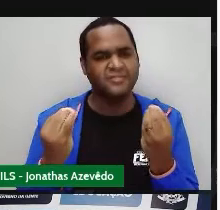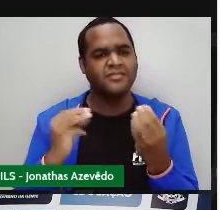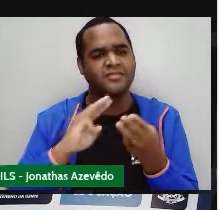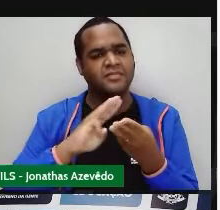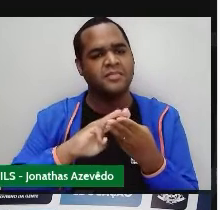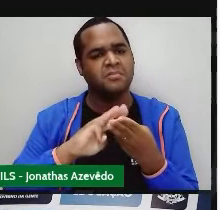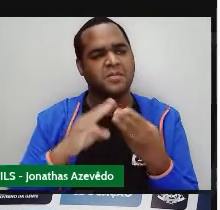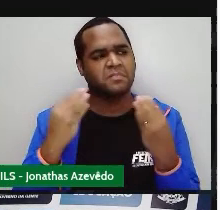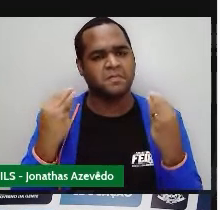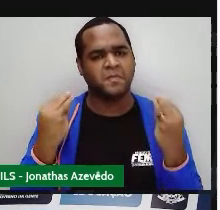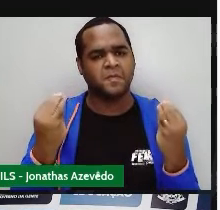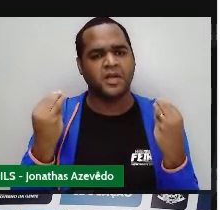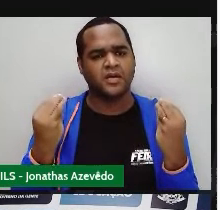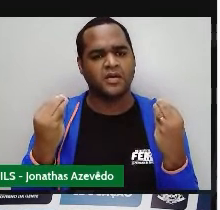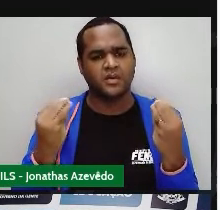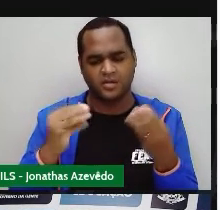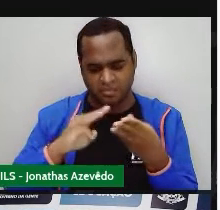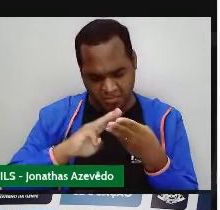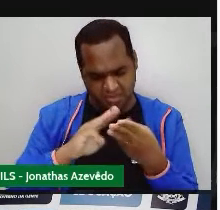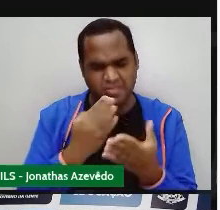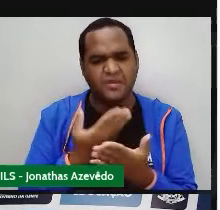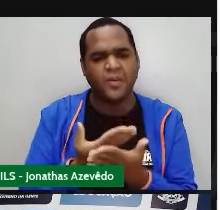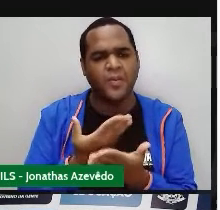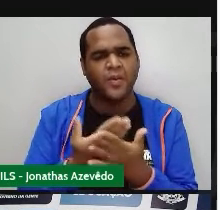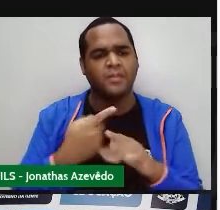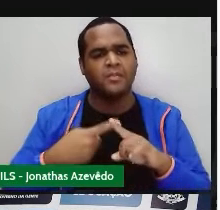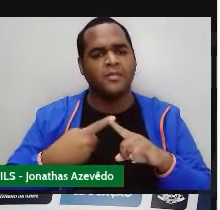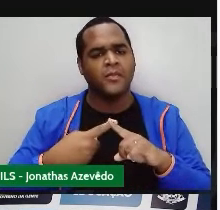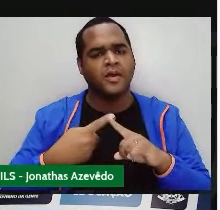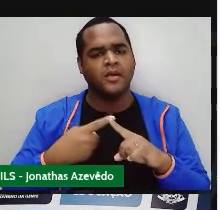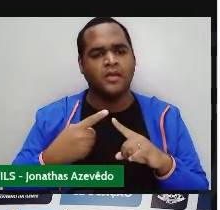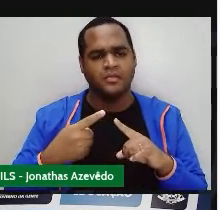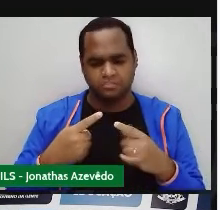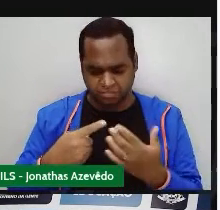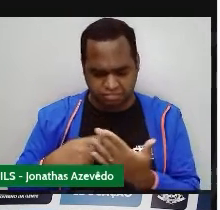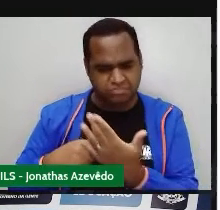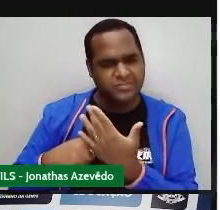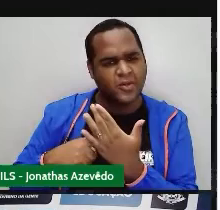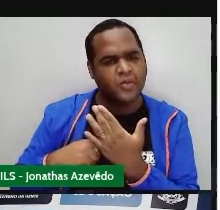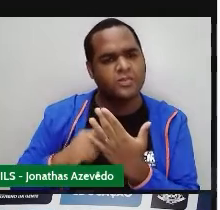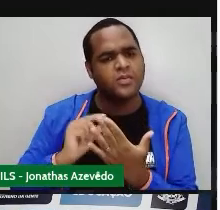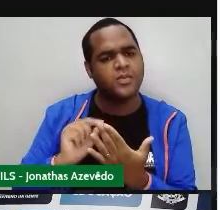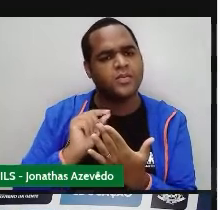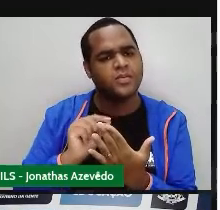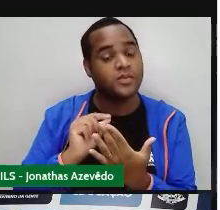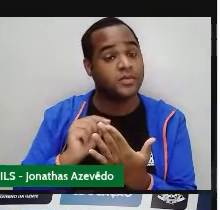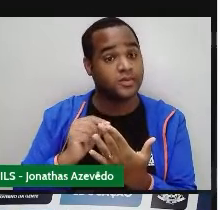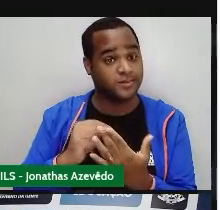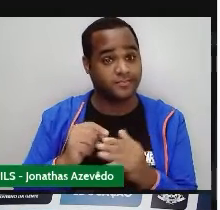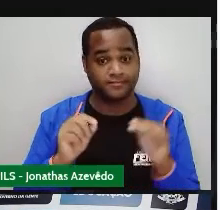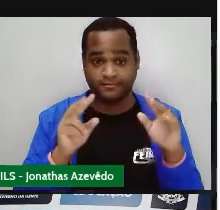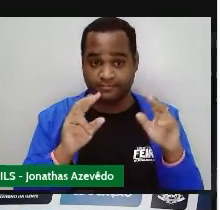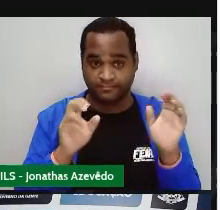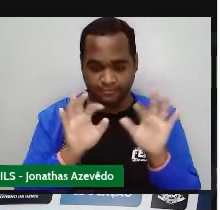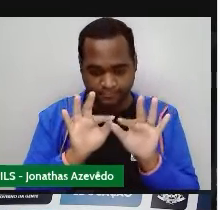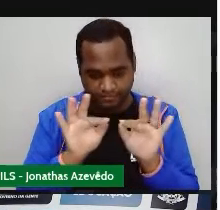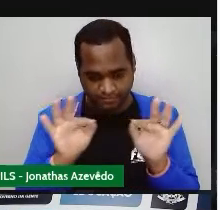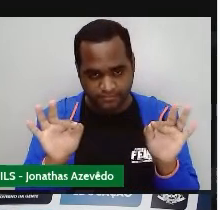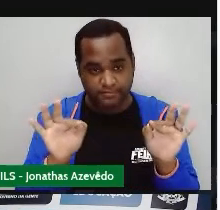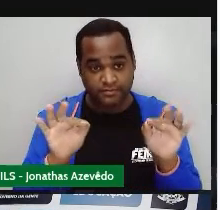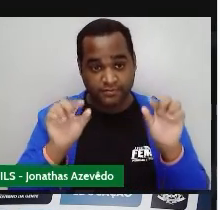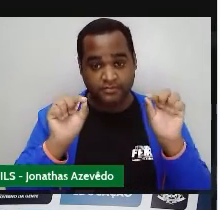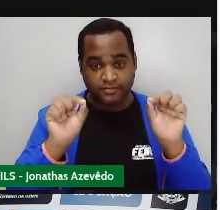matemática né porque é que a gente estuda matemática para que que ela serve E aí eu trago para você essa frase muito